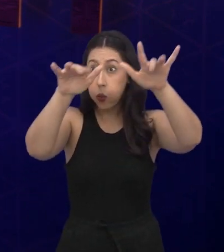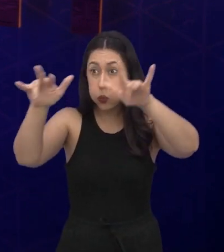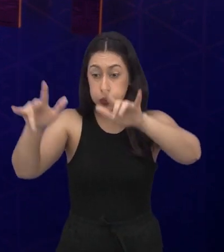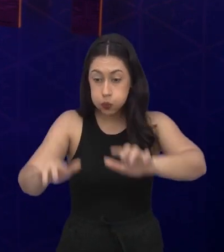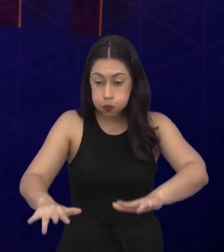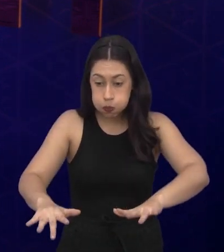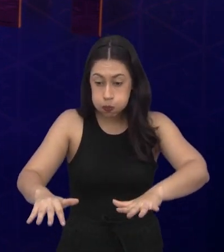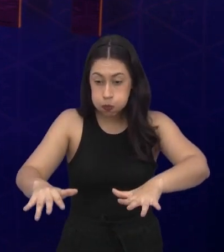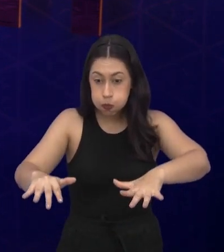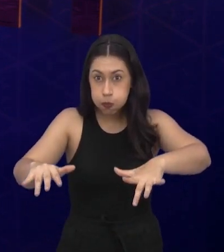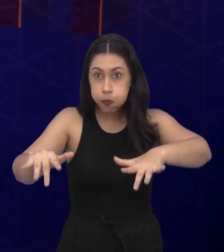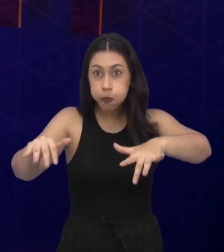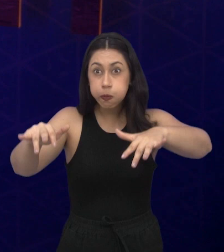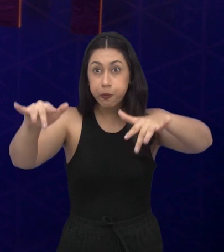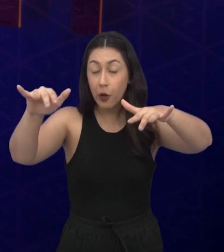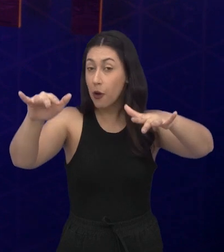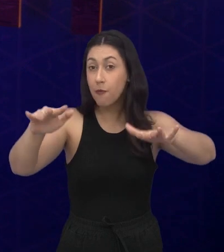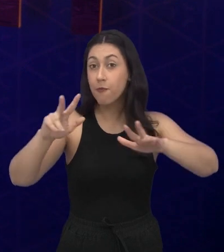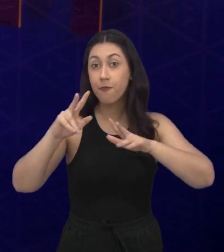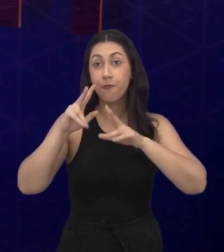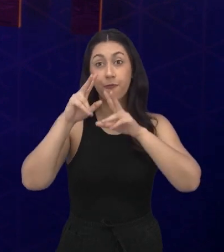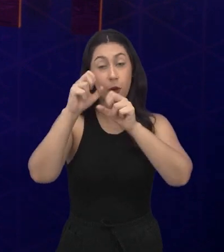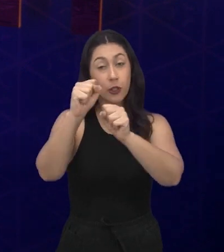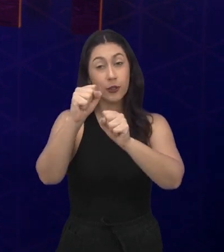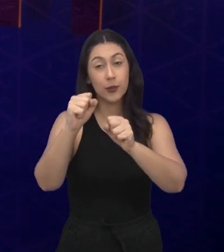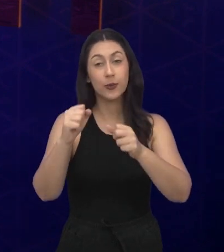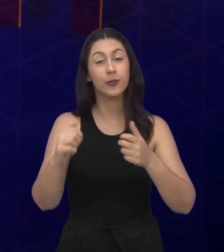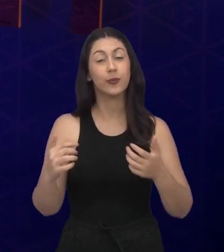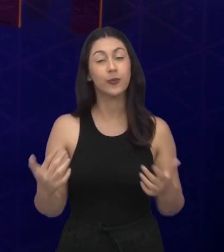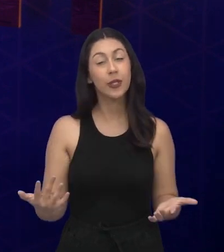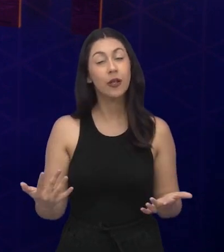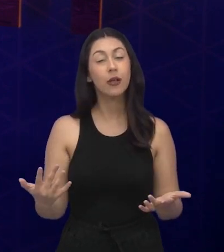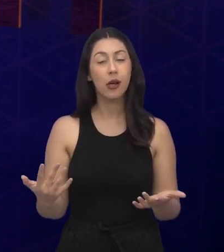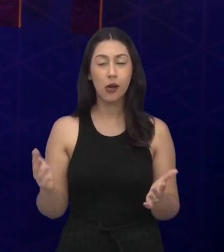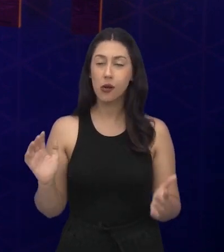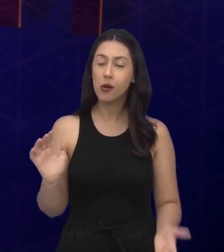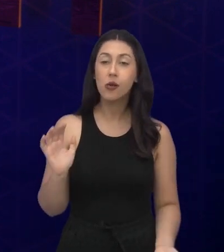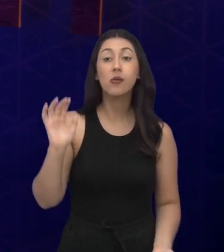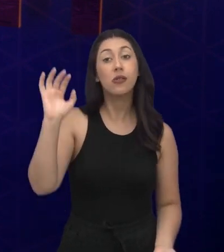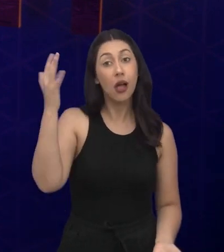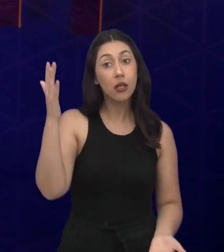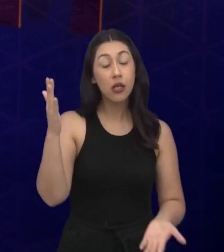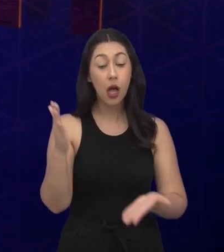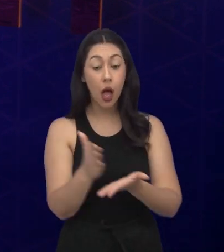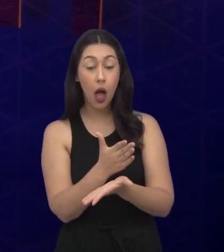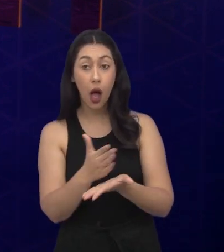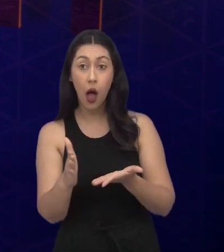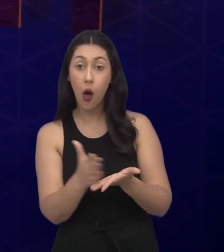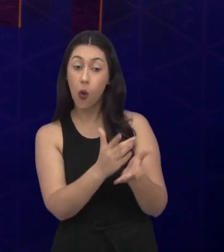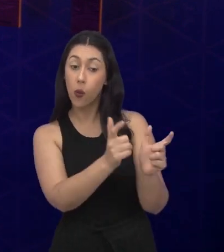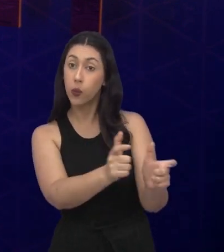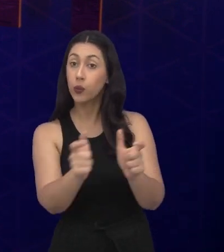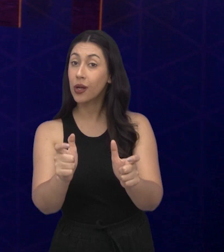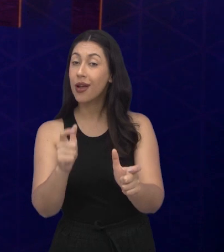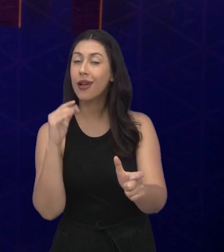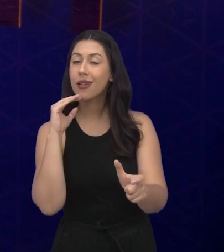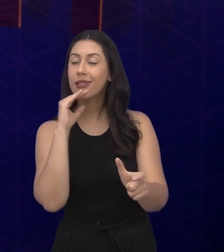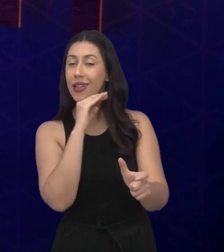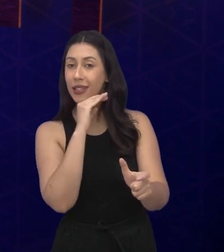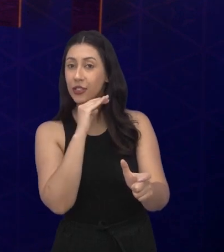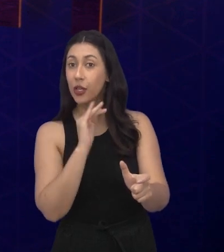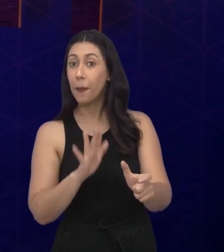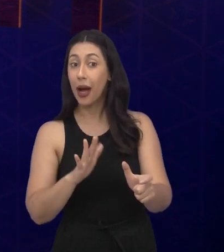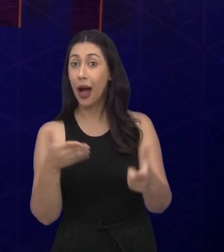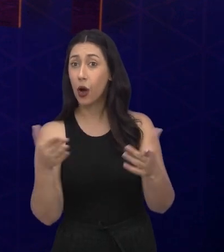acima daquilo que é o esperado. Então, assim, a gente tem essas questões no mundo também. Tem alguns lugares que são mais quentes,